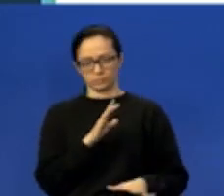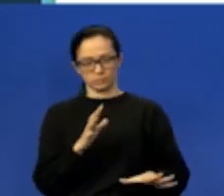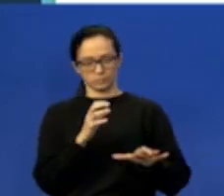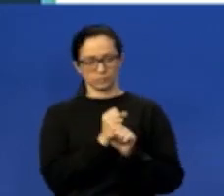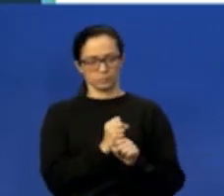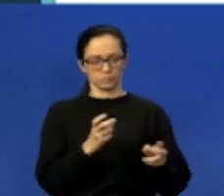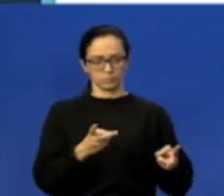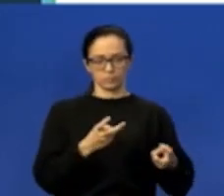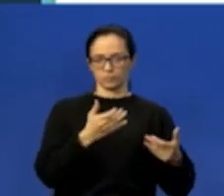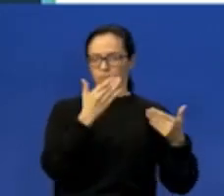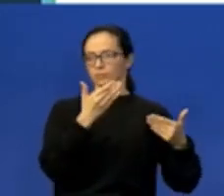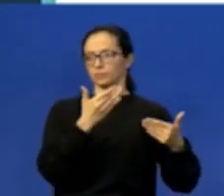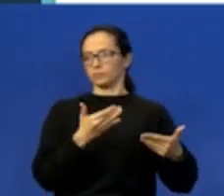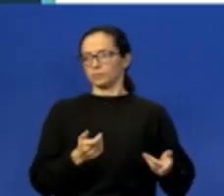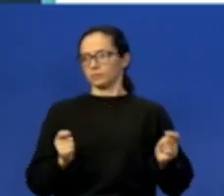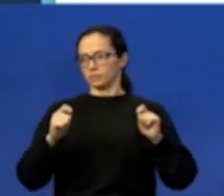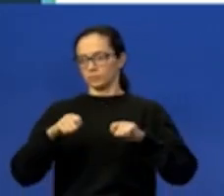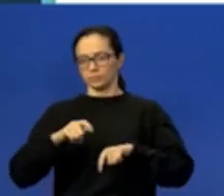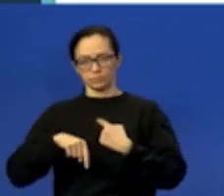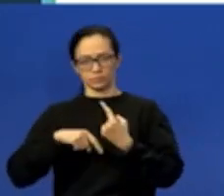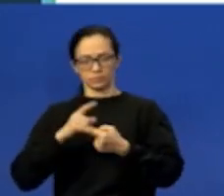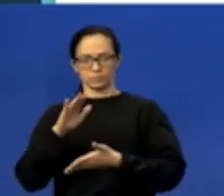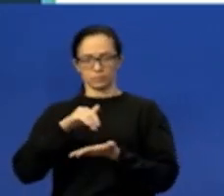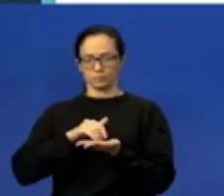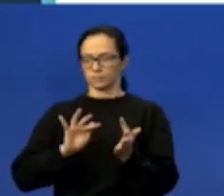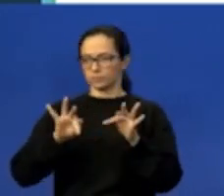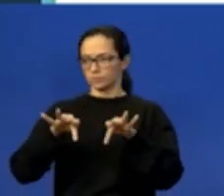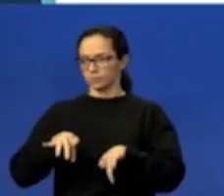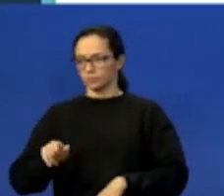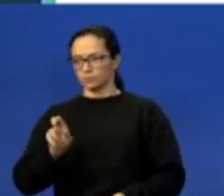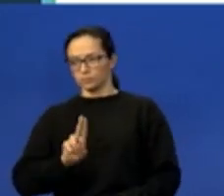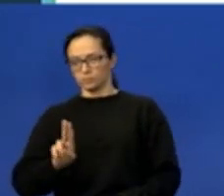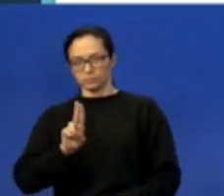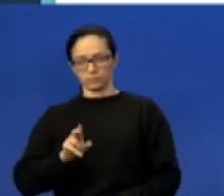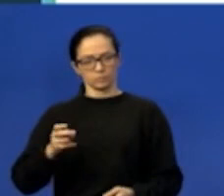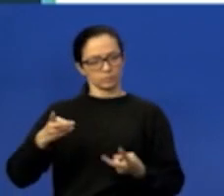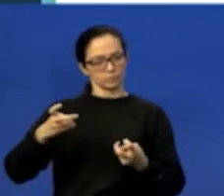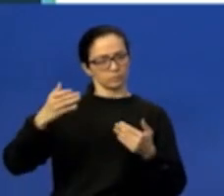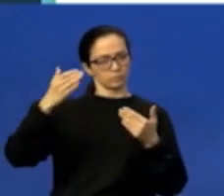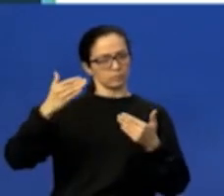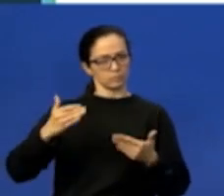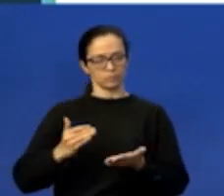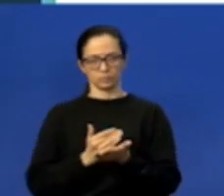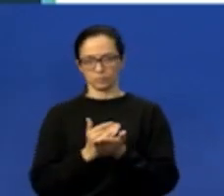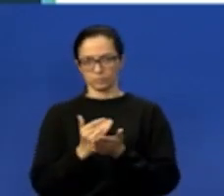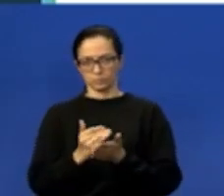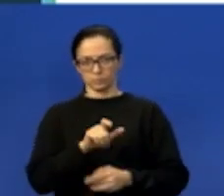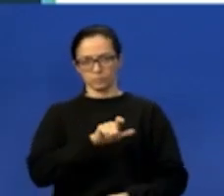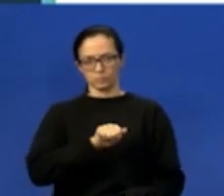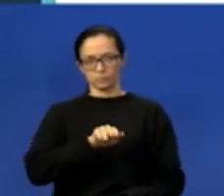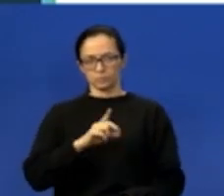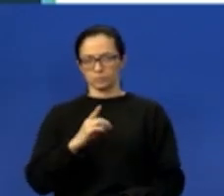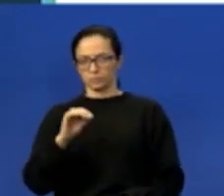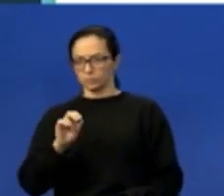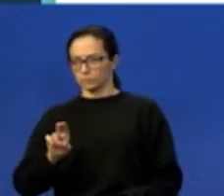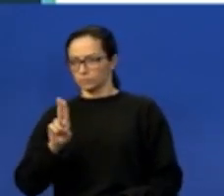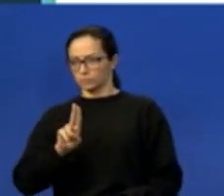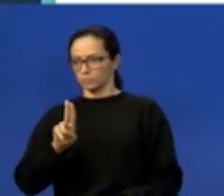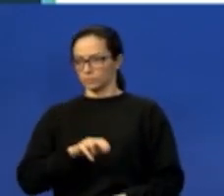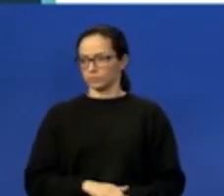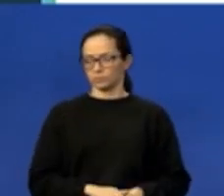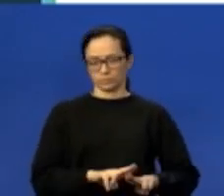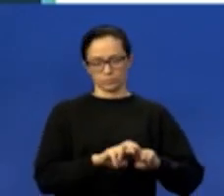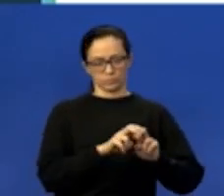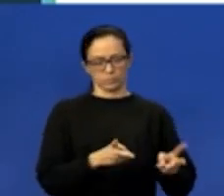ser analisados, por exemplo, no resultado final, na fase pós-analítica para a emissão do laudo. Então, os valores de referência de um